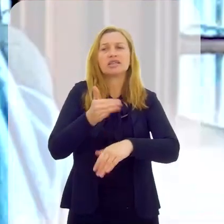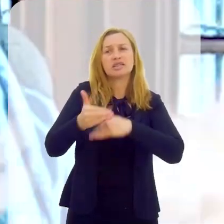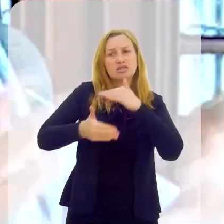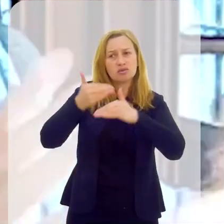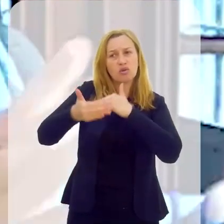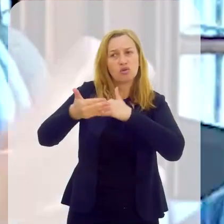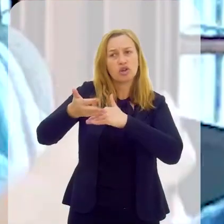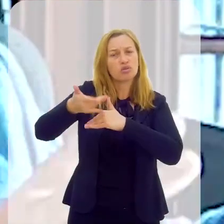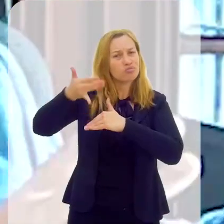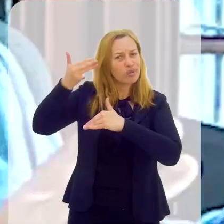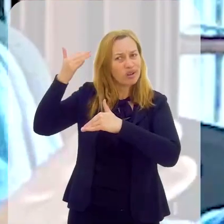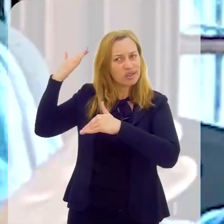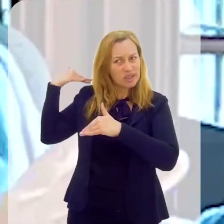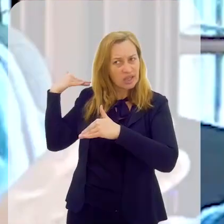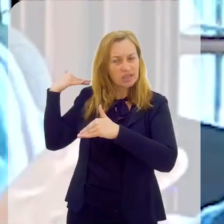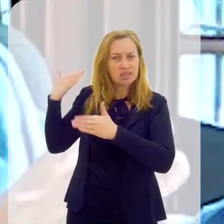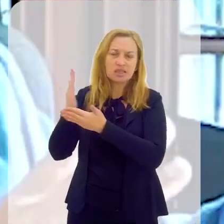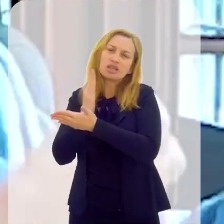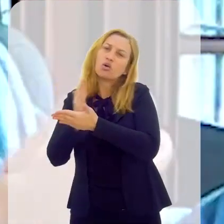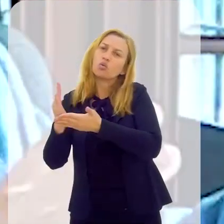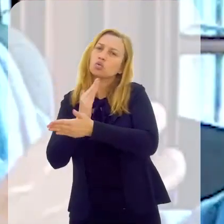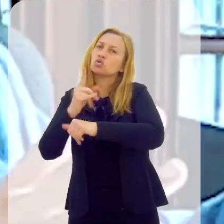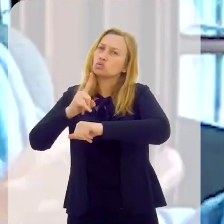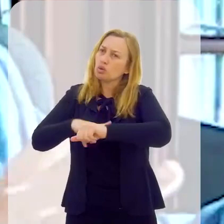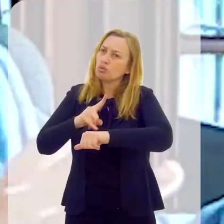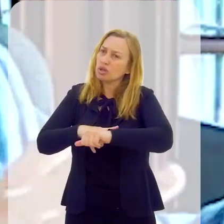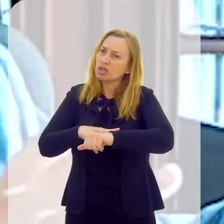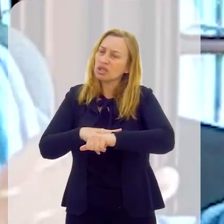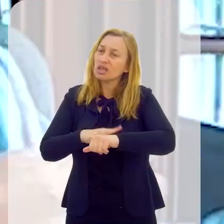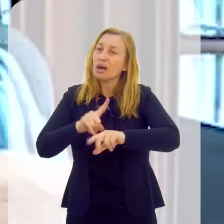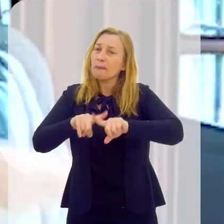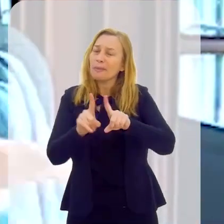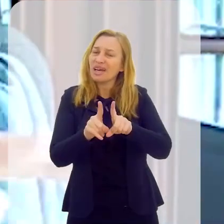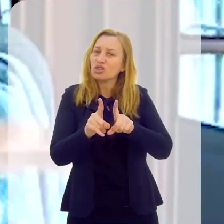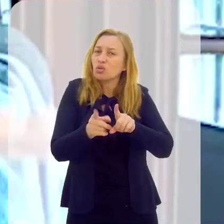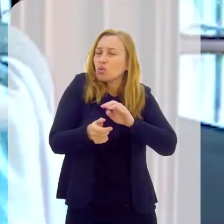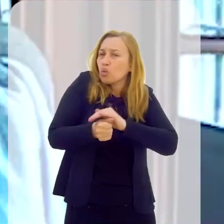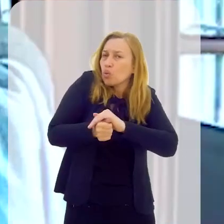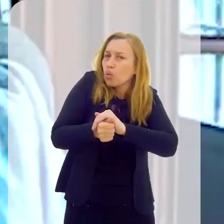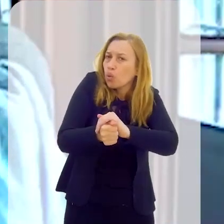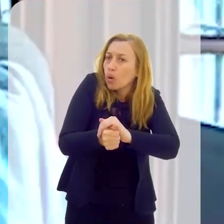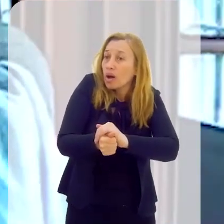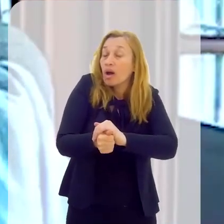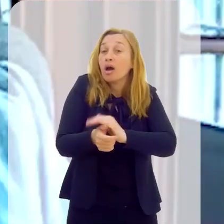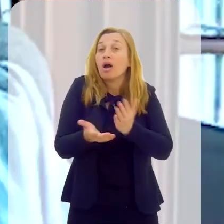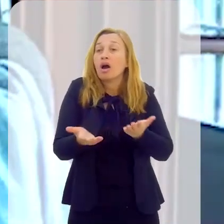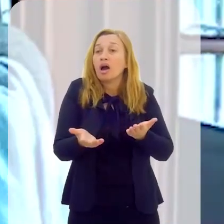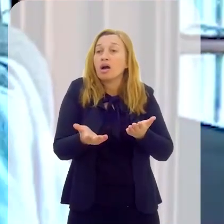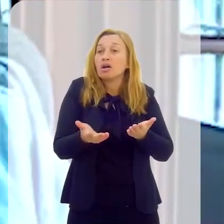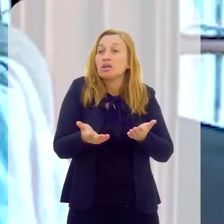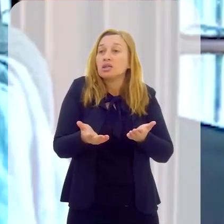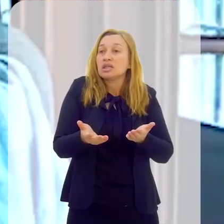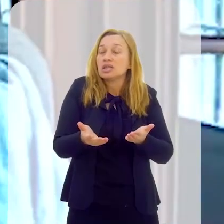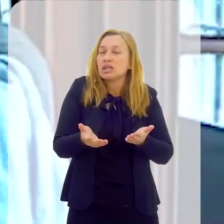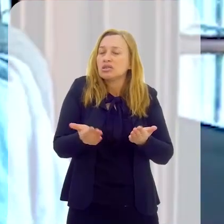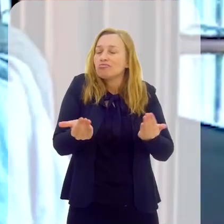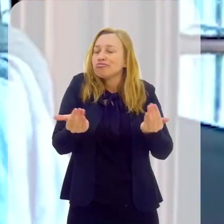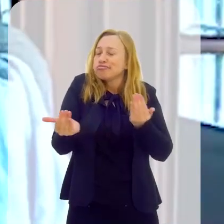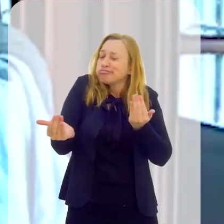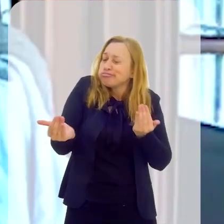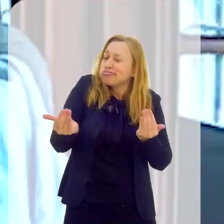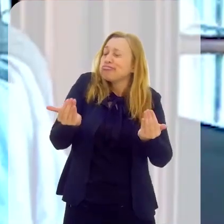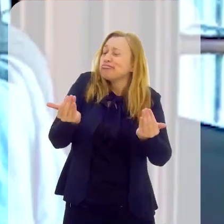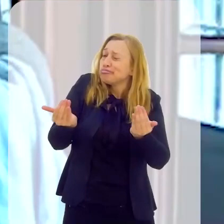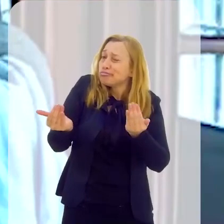que já vinha sendo desenvolvido ao longo de algumas décadas, mas de uma forma muito lenta e ainda de uma forma